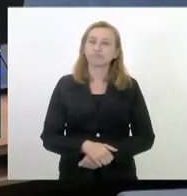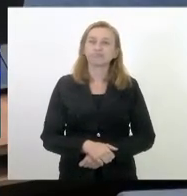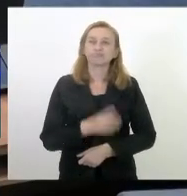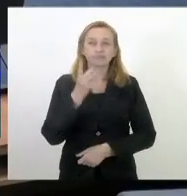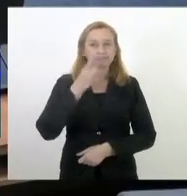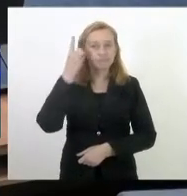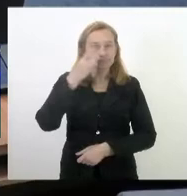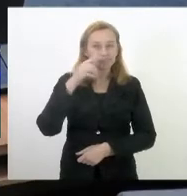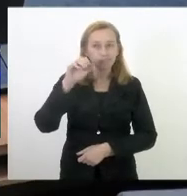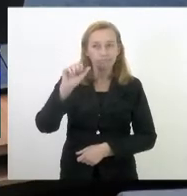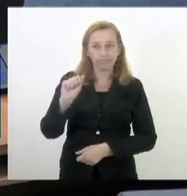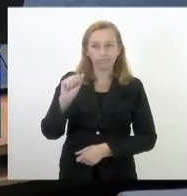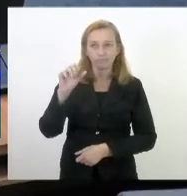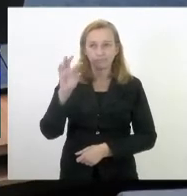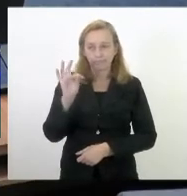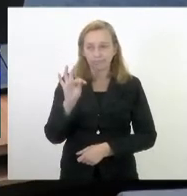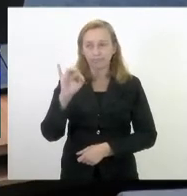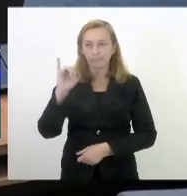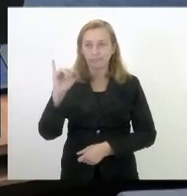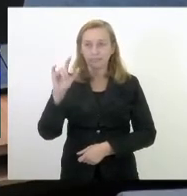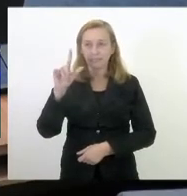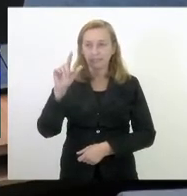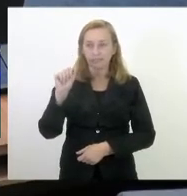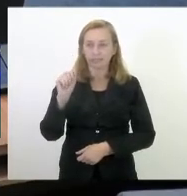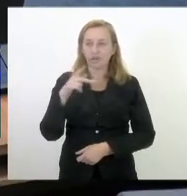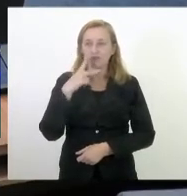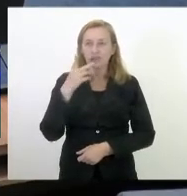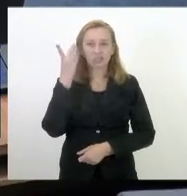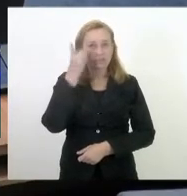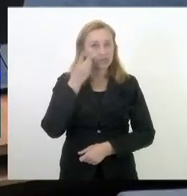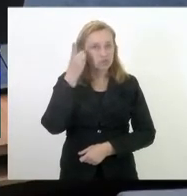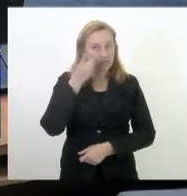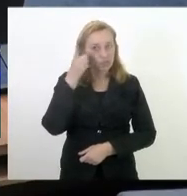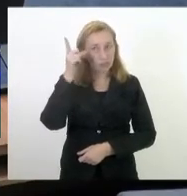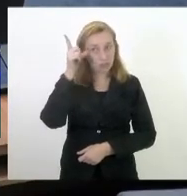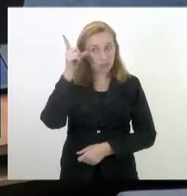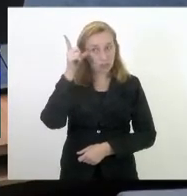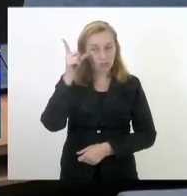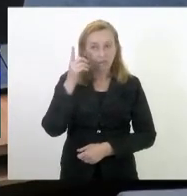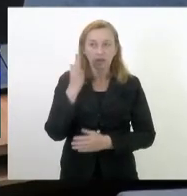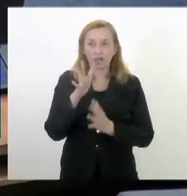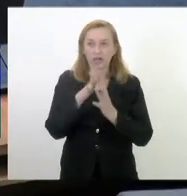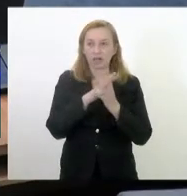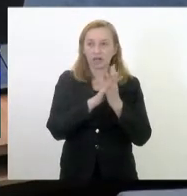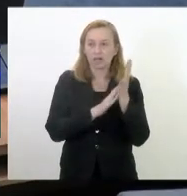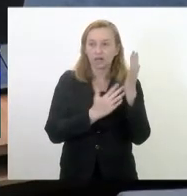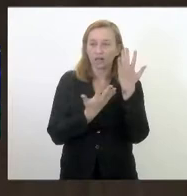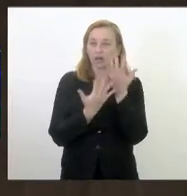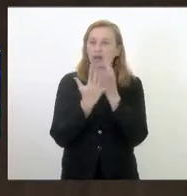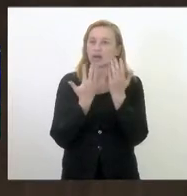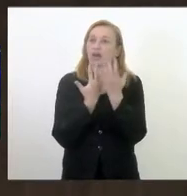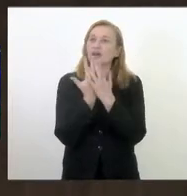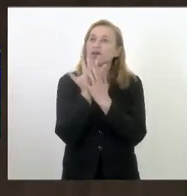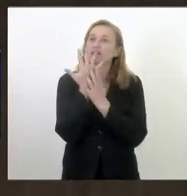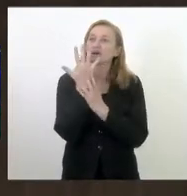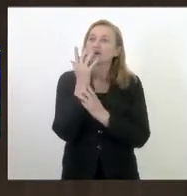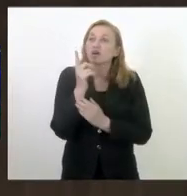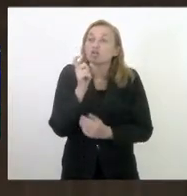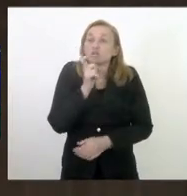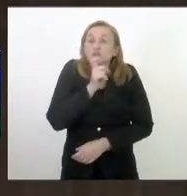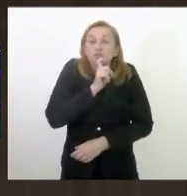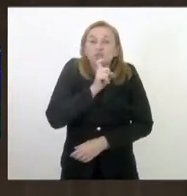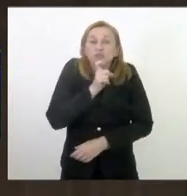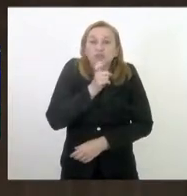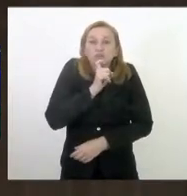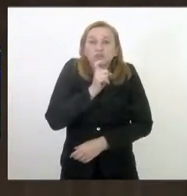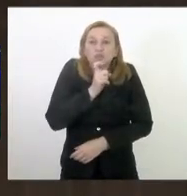Deputado Atila Nunes. Eu reparei que a deputada Lucinha está com luvas por causa do frio. E eu queria